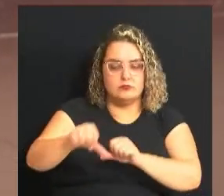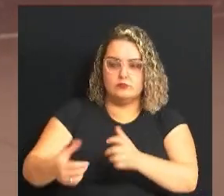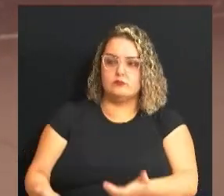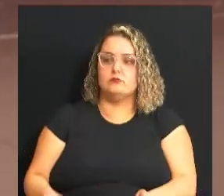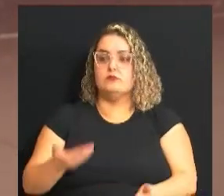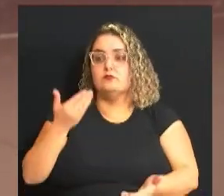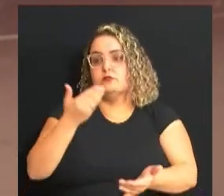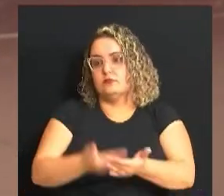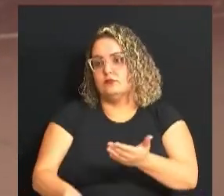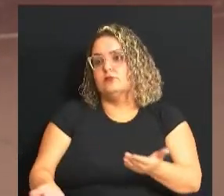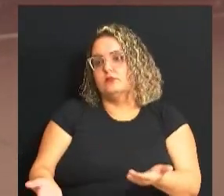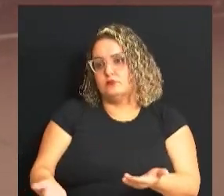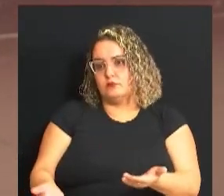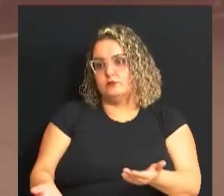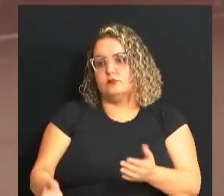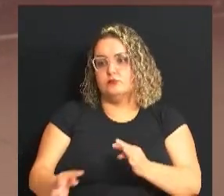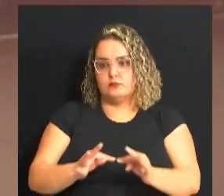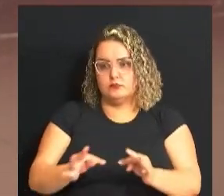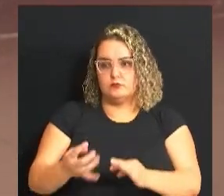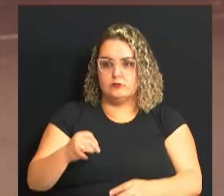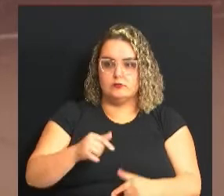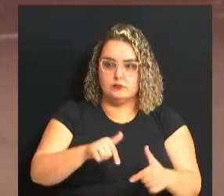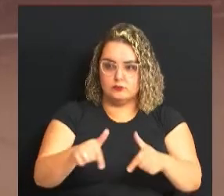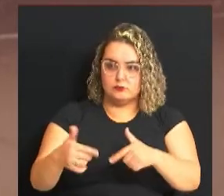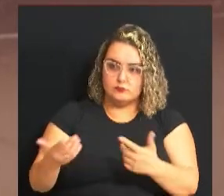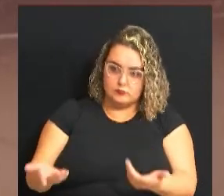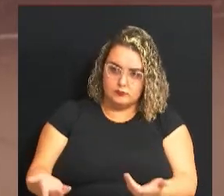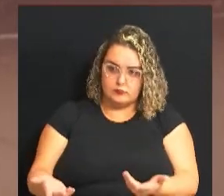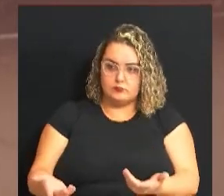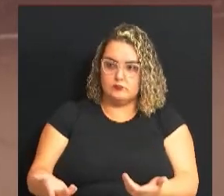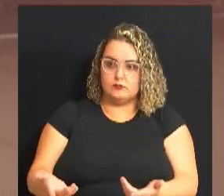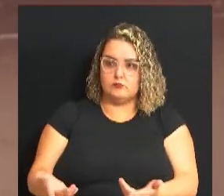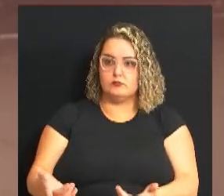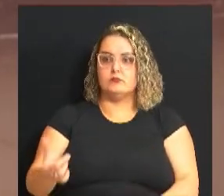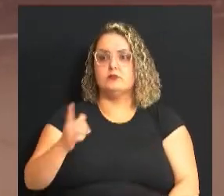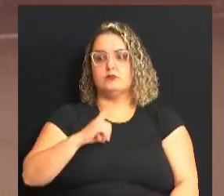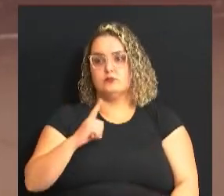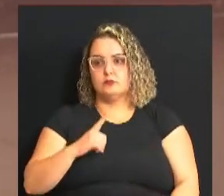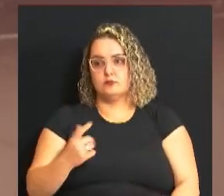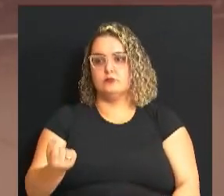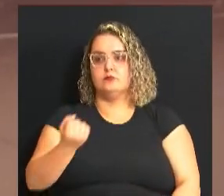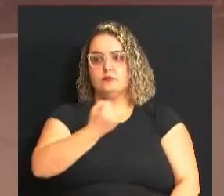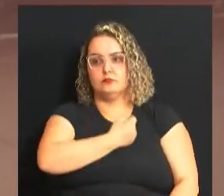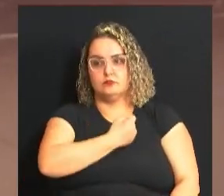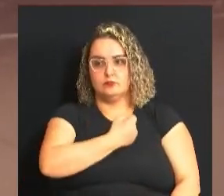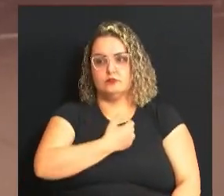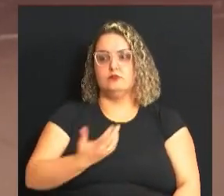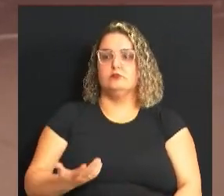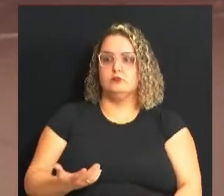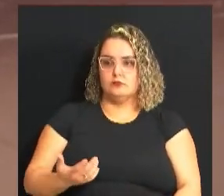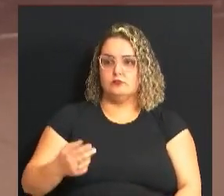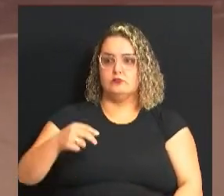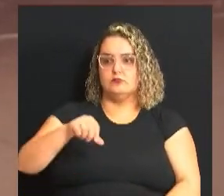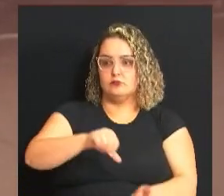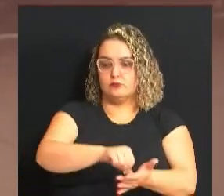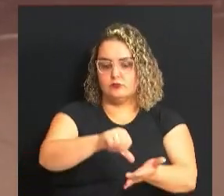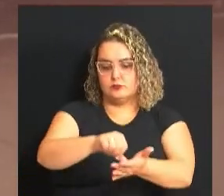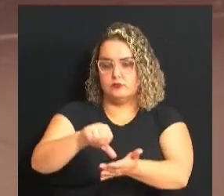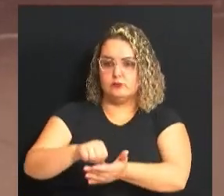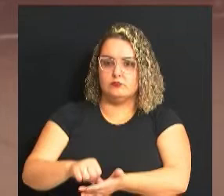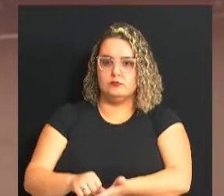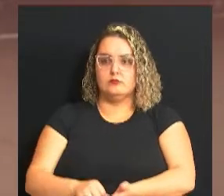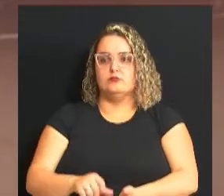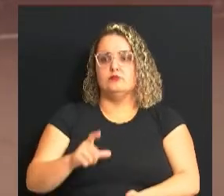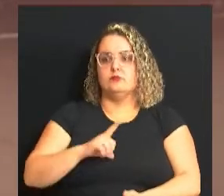perdemos as peças técnicas se a gente não trabalhar. Então, nós pegamos um número de núcleos que já está com alguma peça